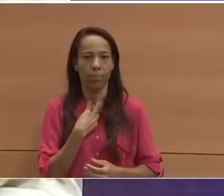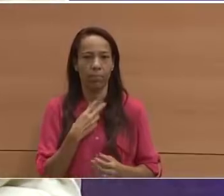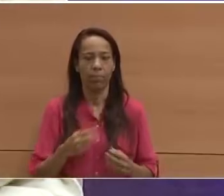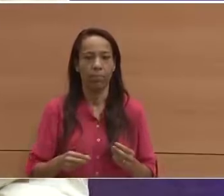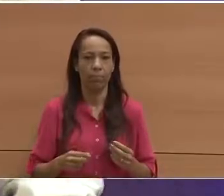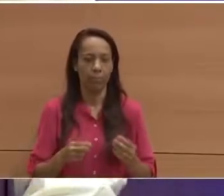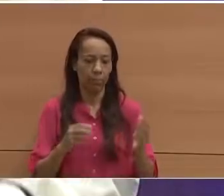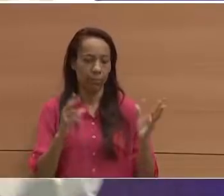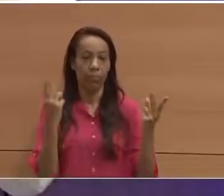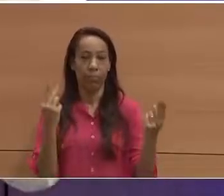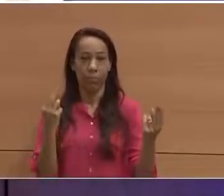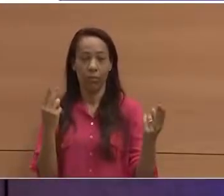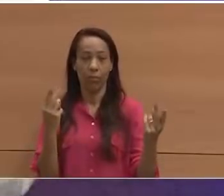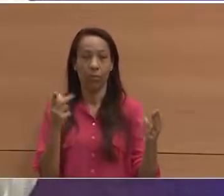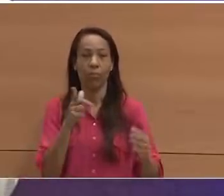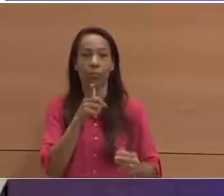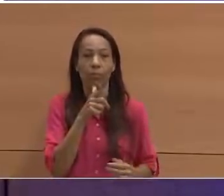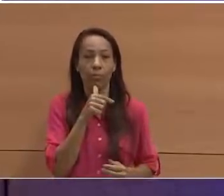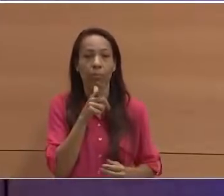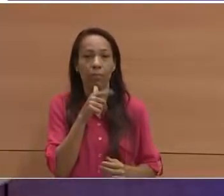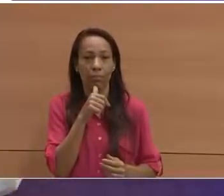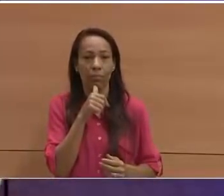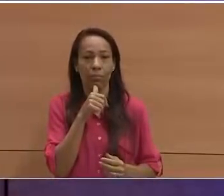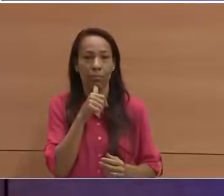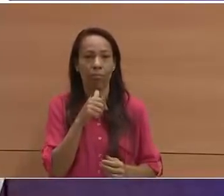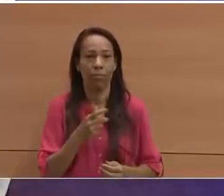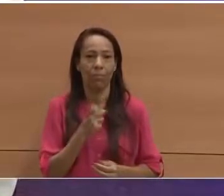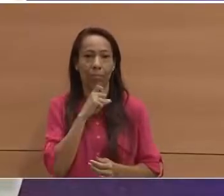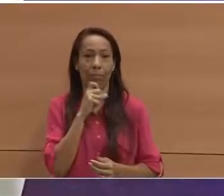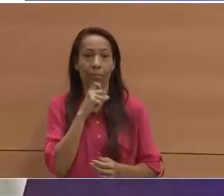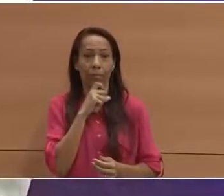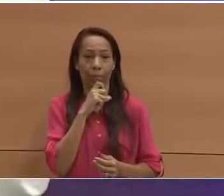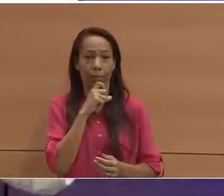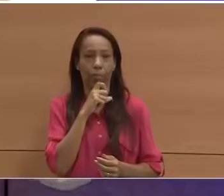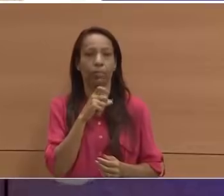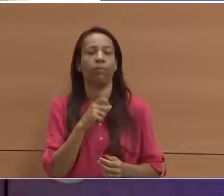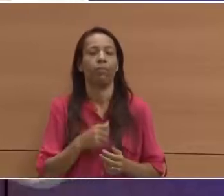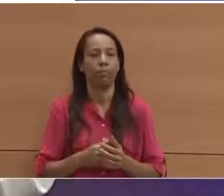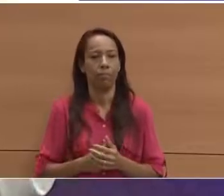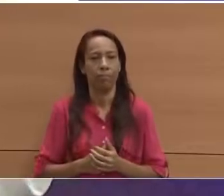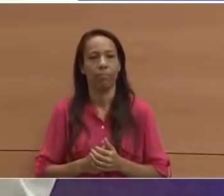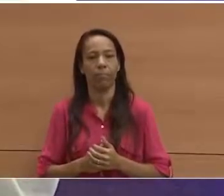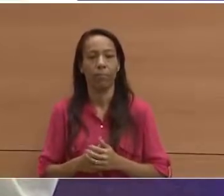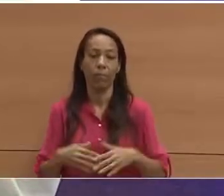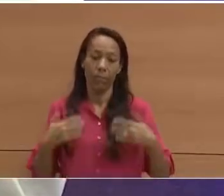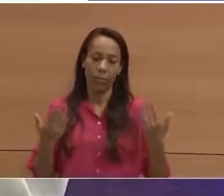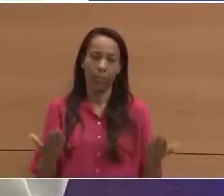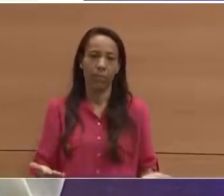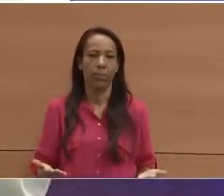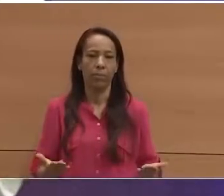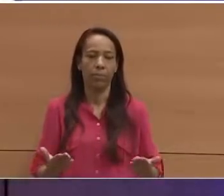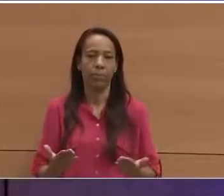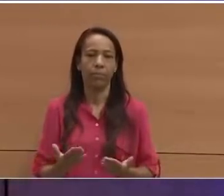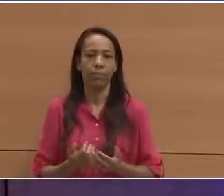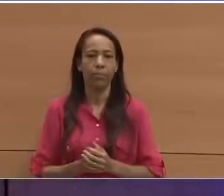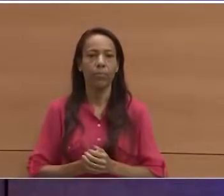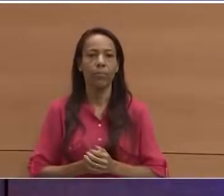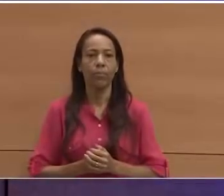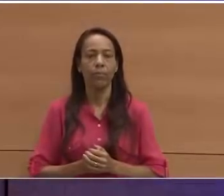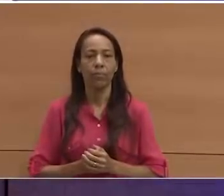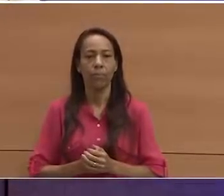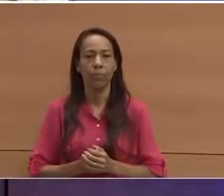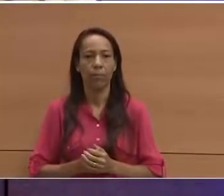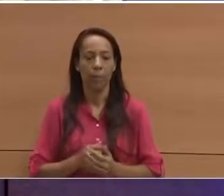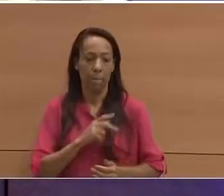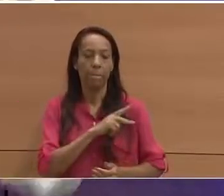na cidade. Bom, irmãos, isso é uma curiosidade para vocês também saberem. Bom, de qualquer forma, ele